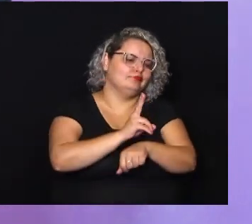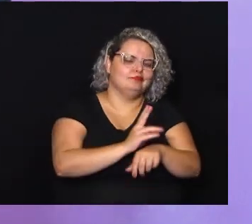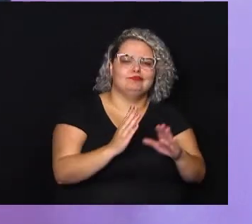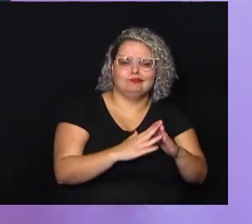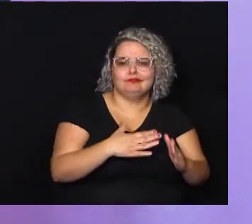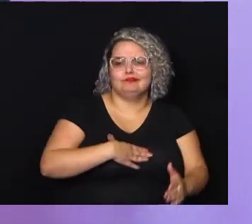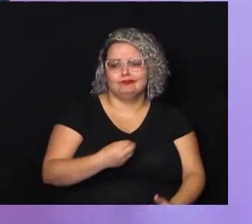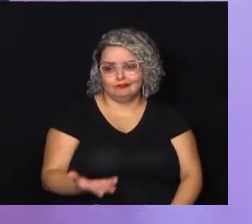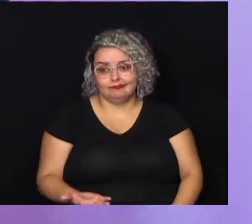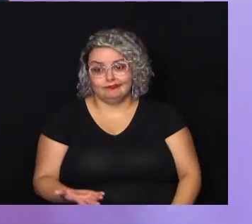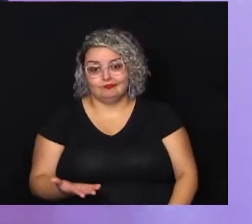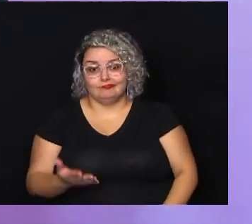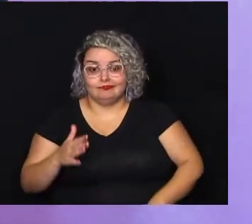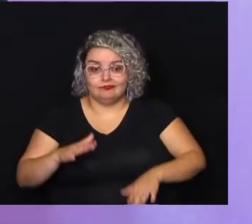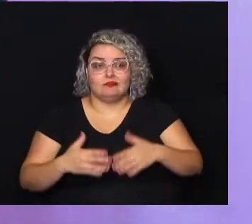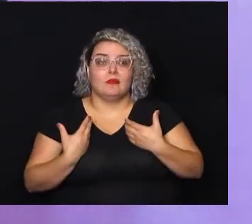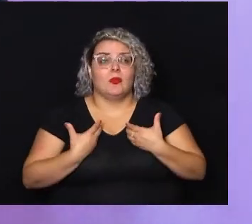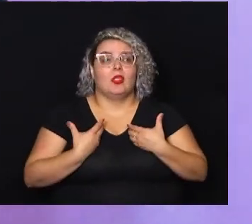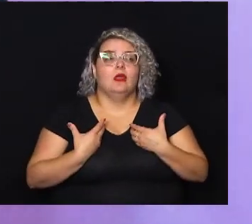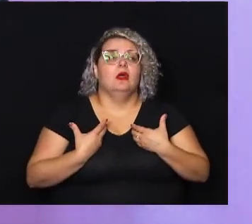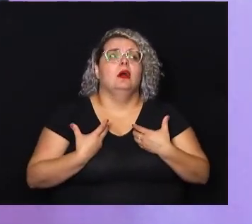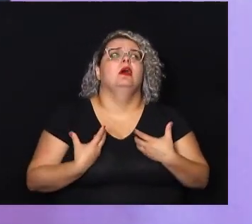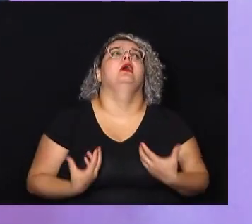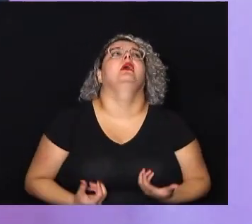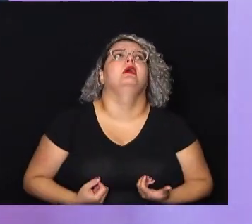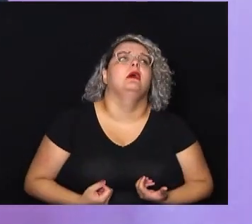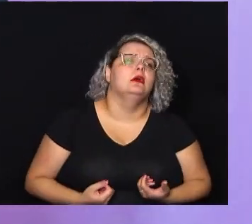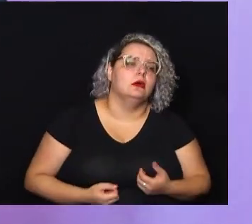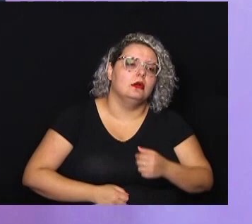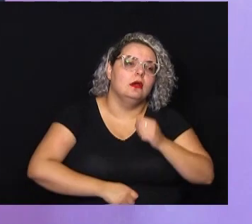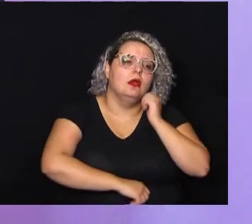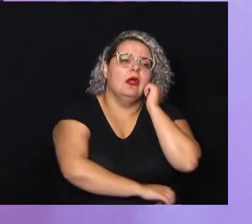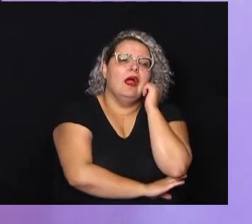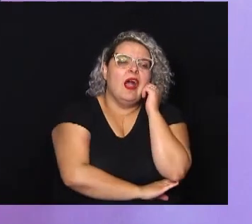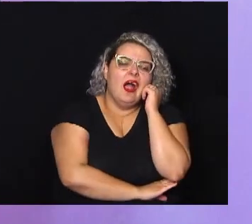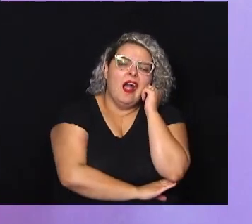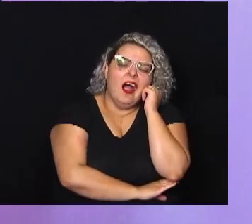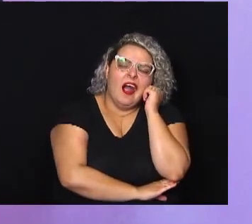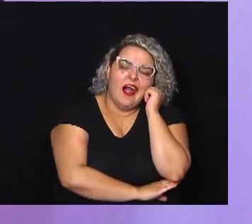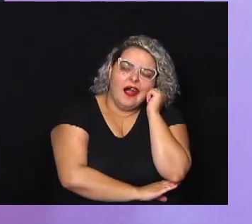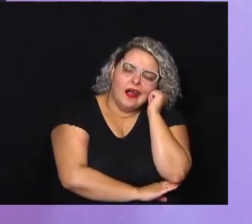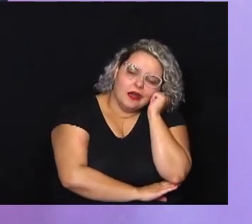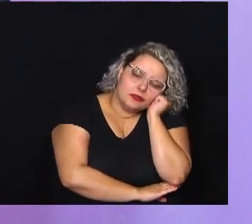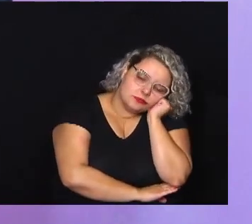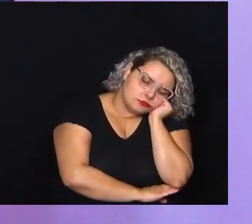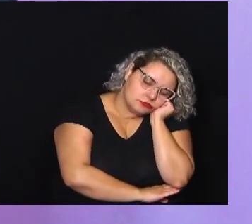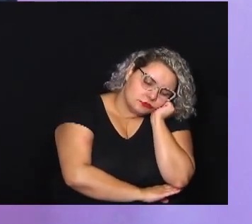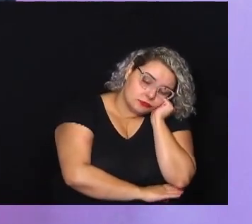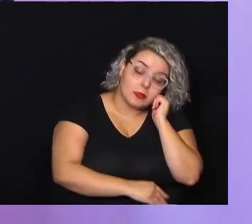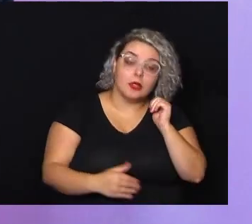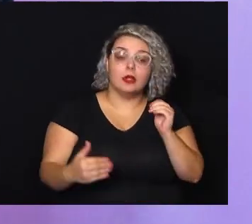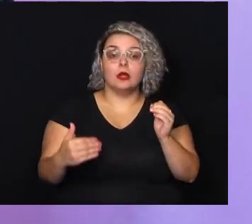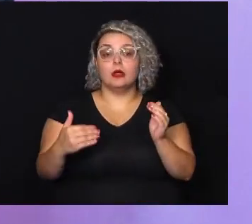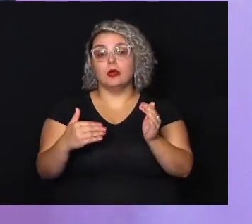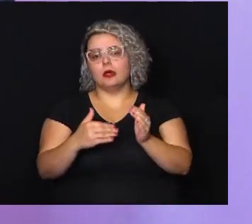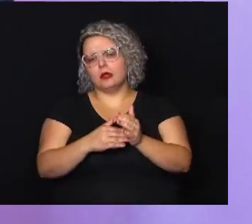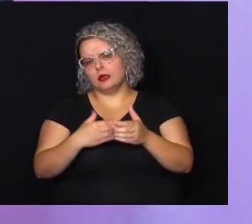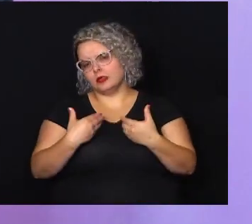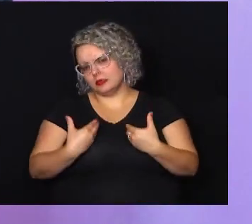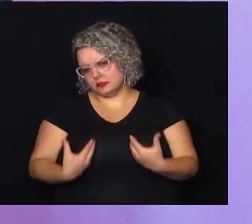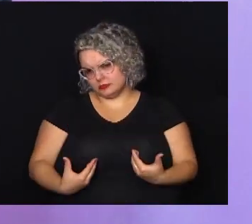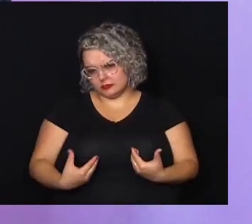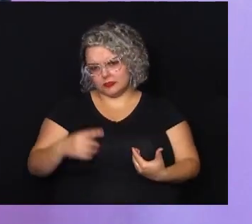2, 3 empregos, depois tem que cuidar de casa, de filho, acaba ficando exausto e o sono aparece. Até aí, quando